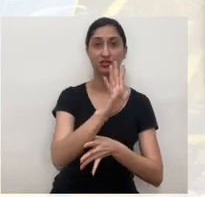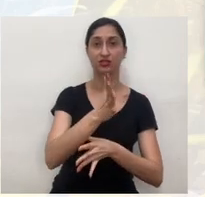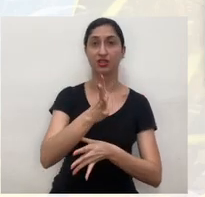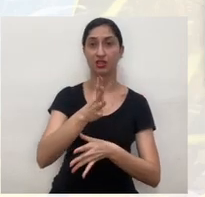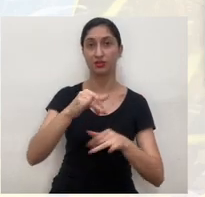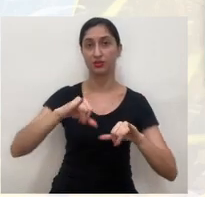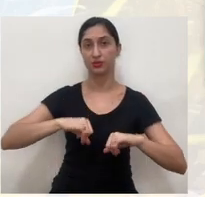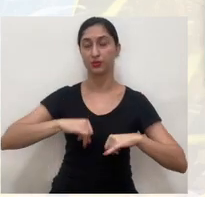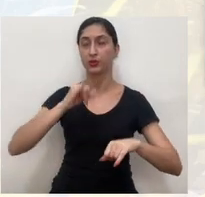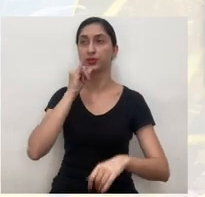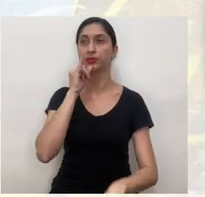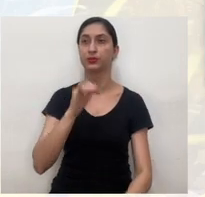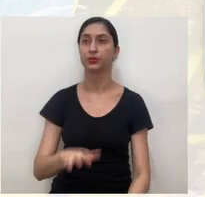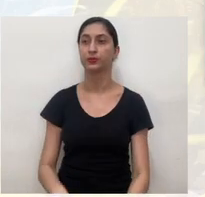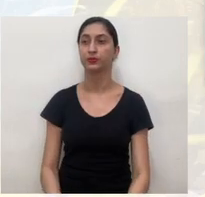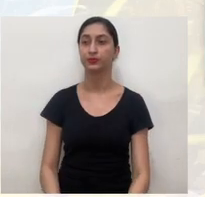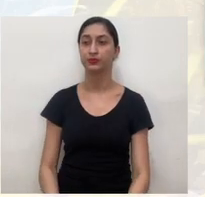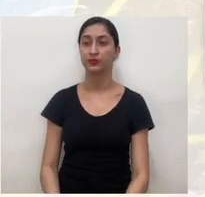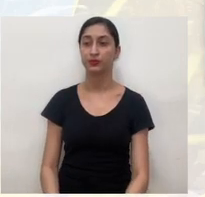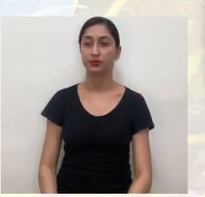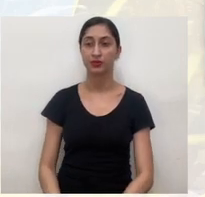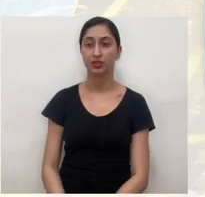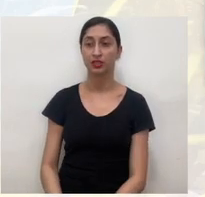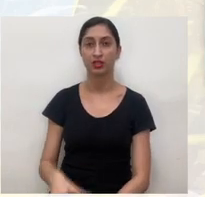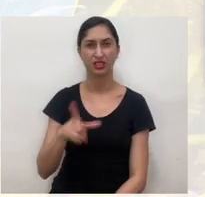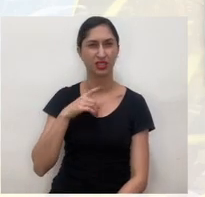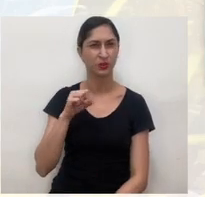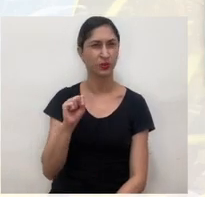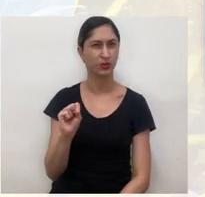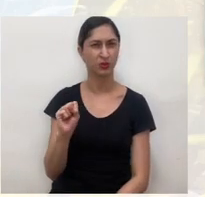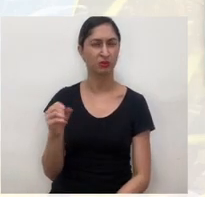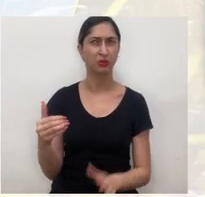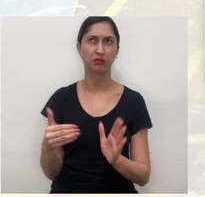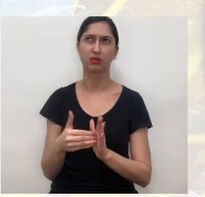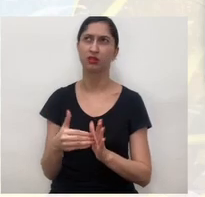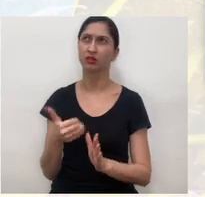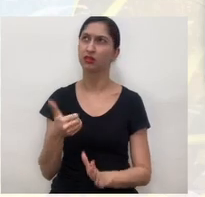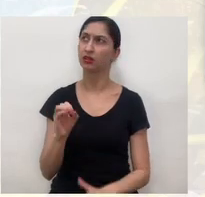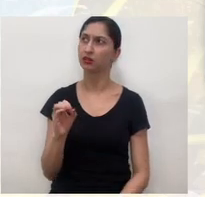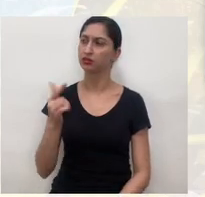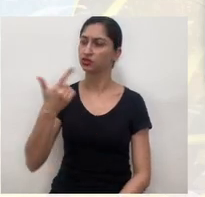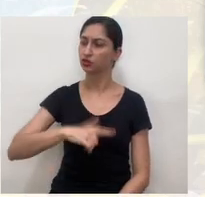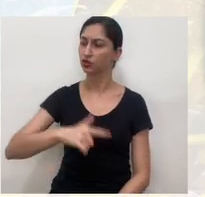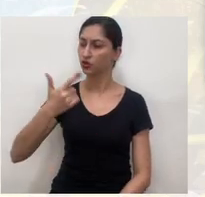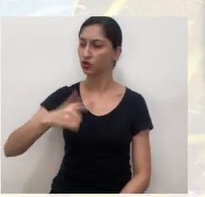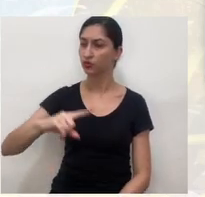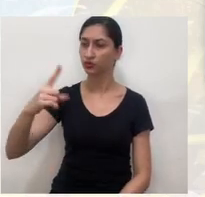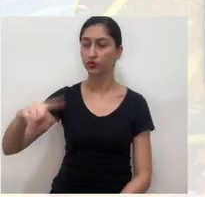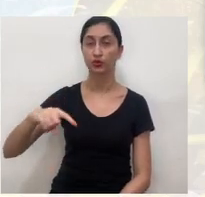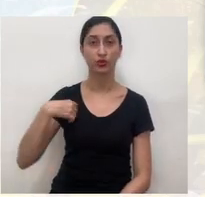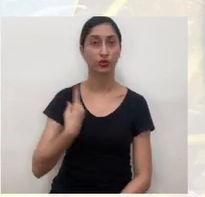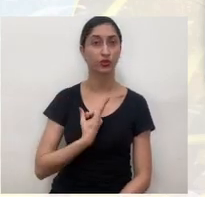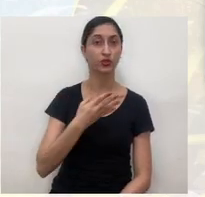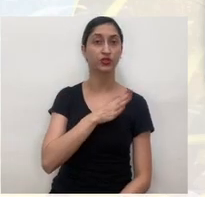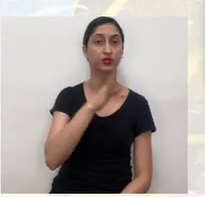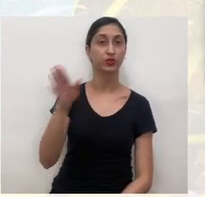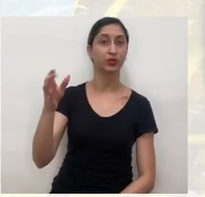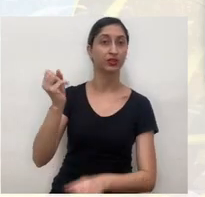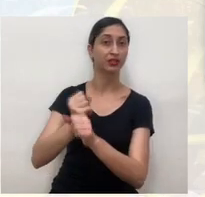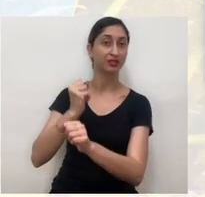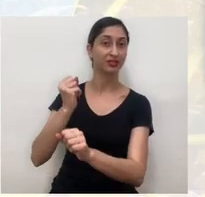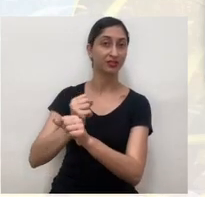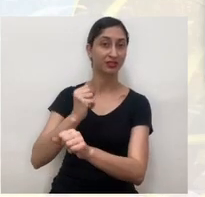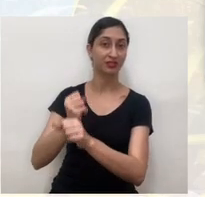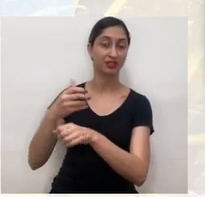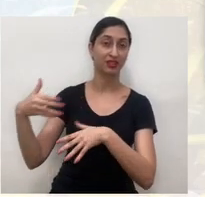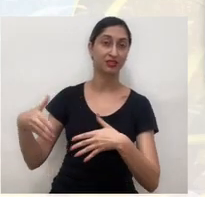fomos umas 8 ou 10 vezes na construção da estrada Rio Santos. Por que a gente foi